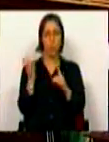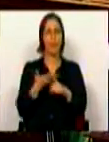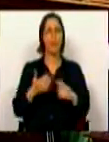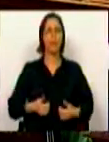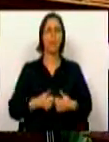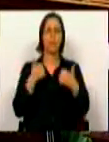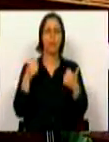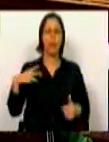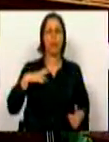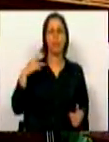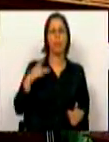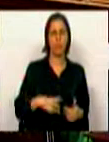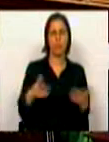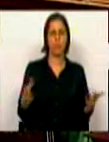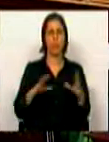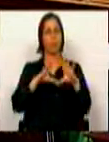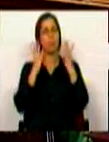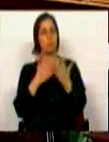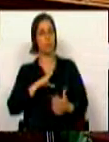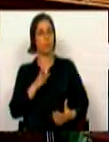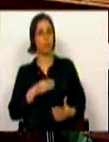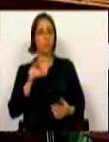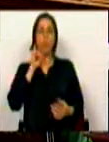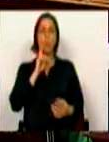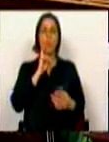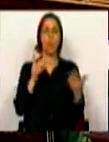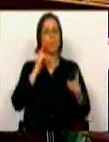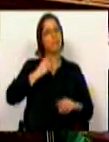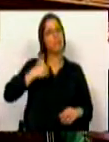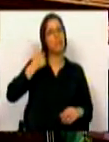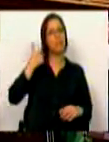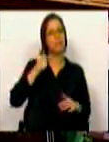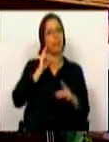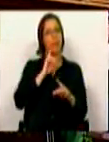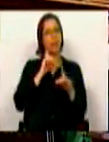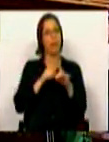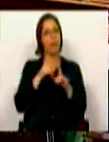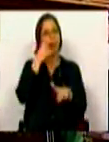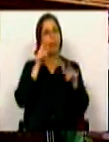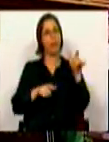melhor em Portugal e no planeta, e a qualidade, fundamentalmente, que a qualidade dos